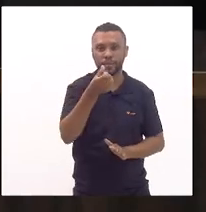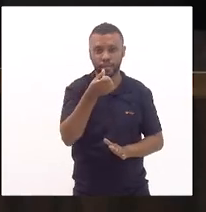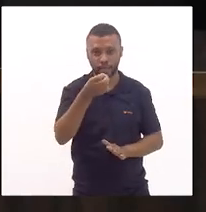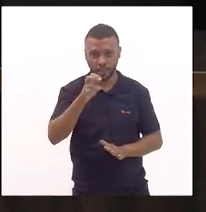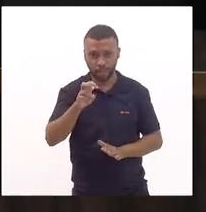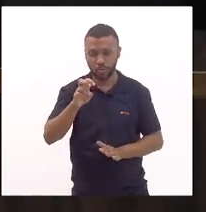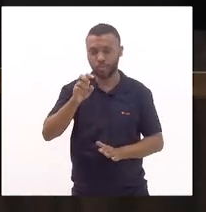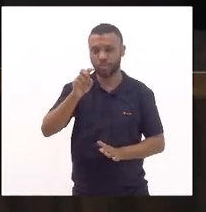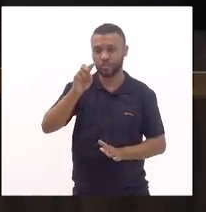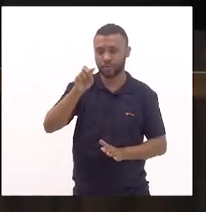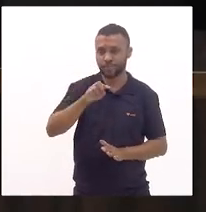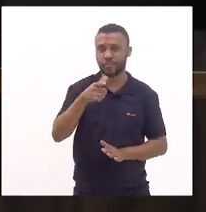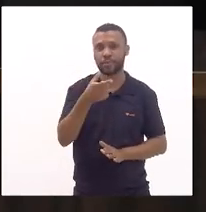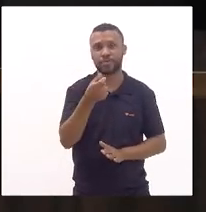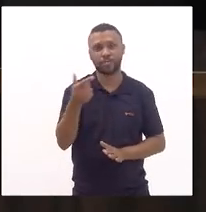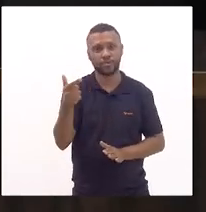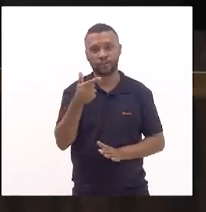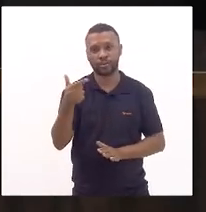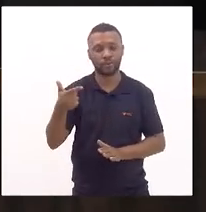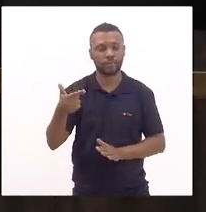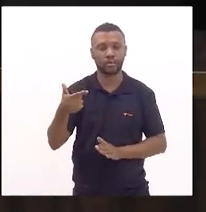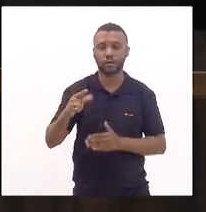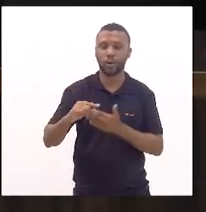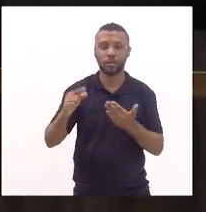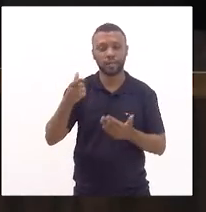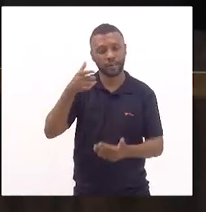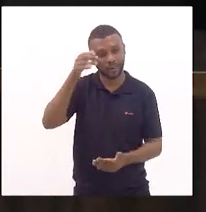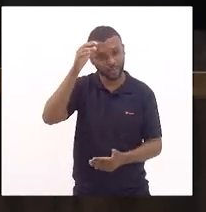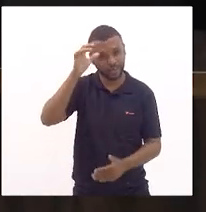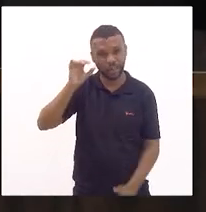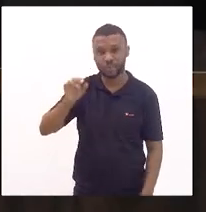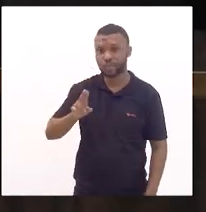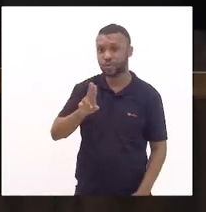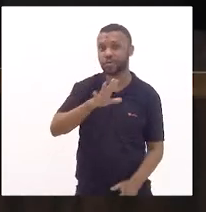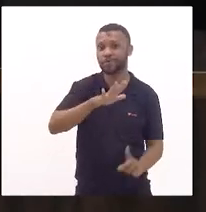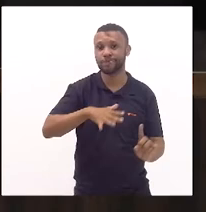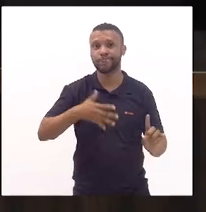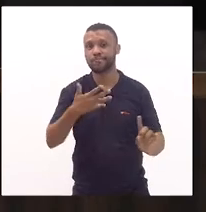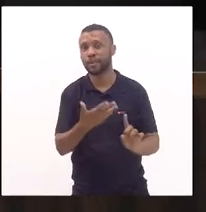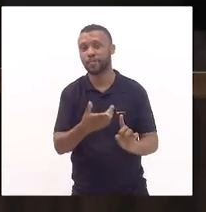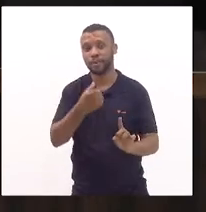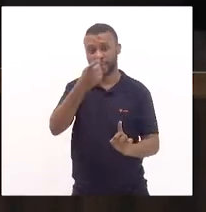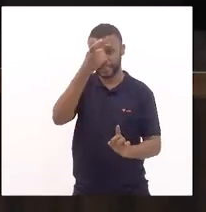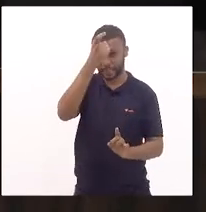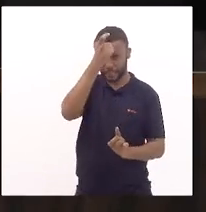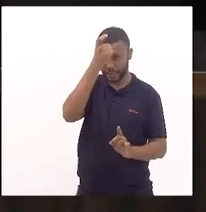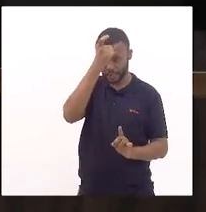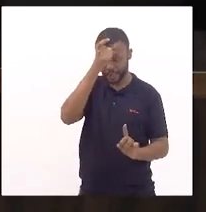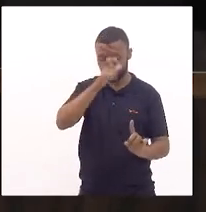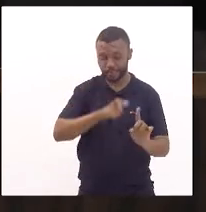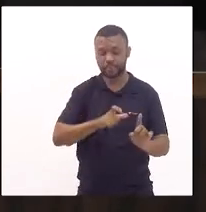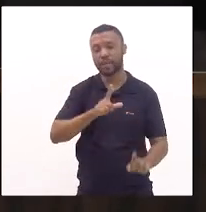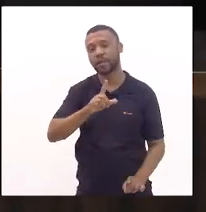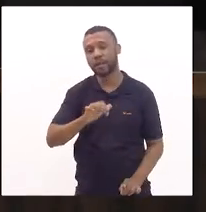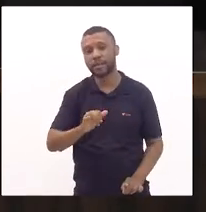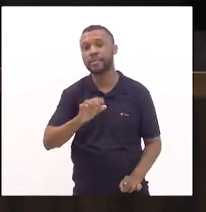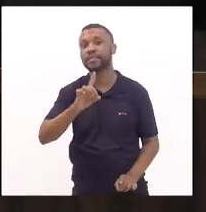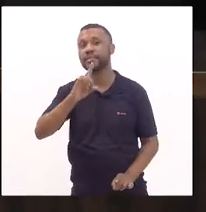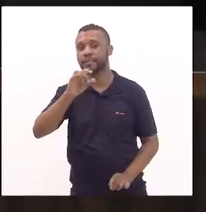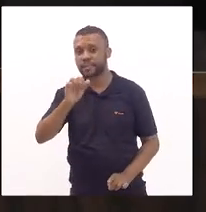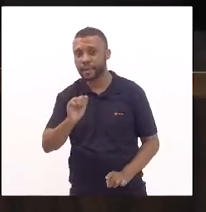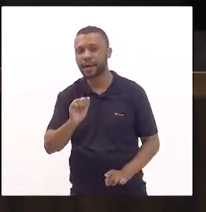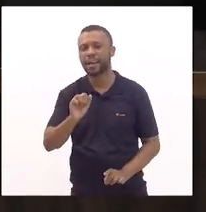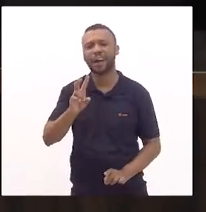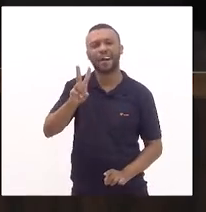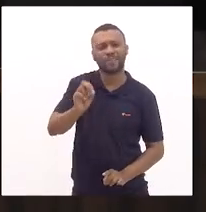22, de autoria da Tia Ju, que concede o prêmio Dandara à senhora Lídia Leta do Geis Braga, vó